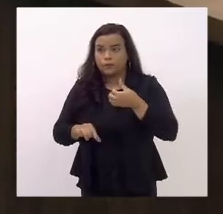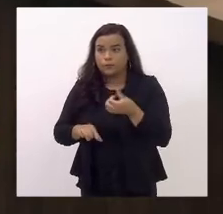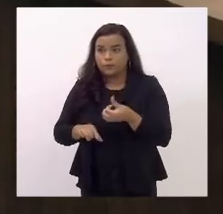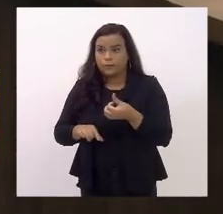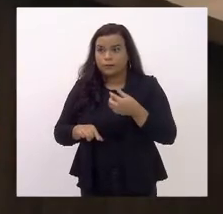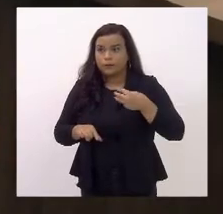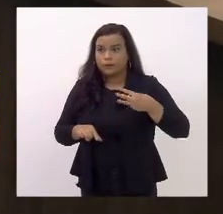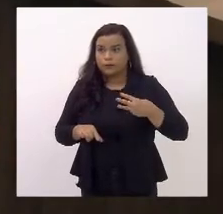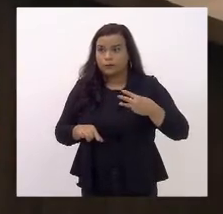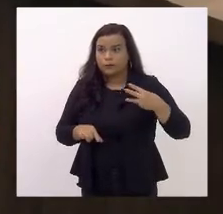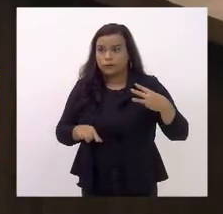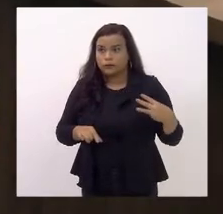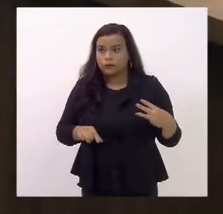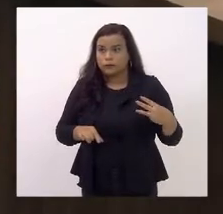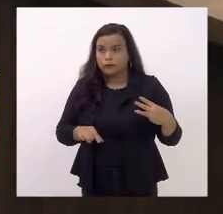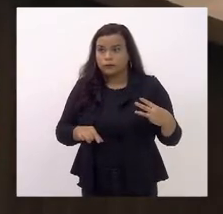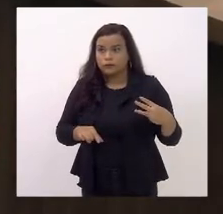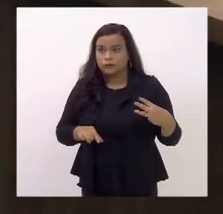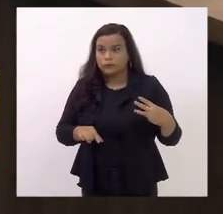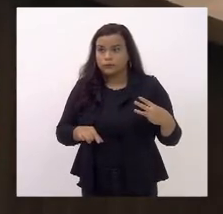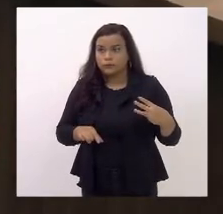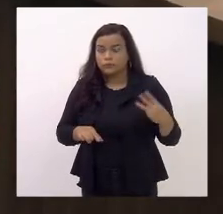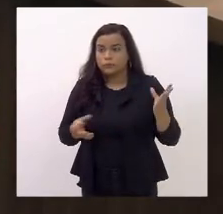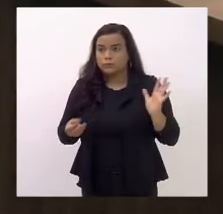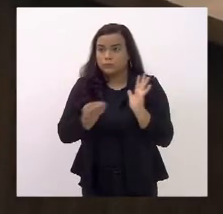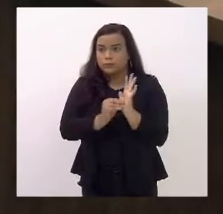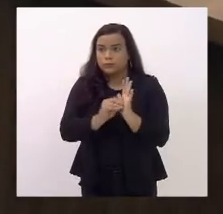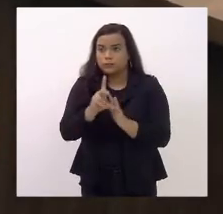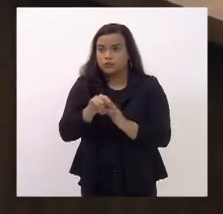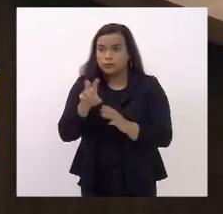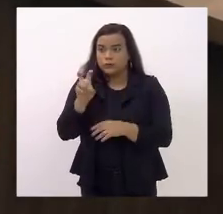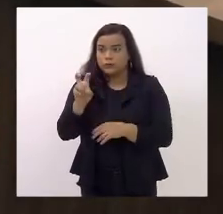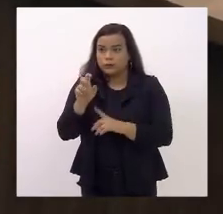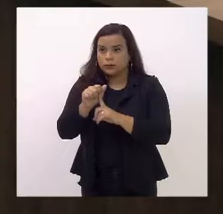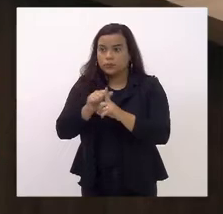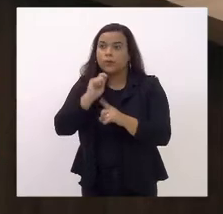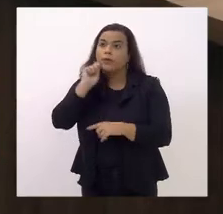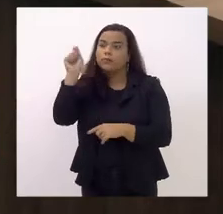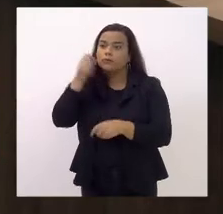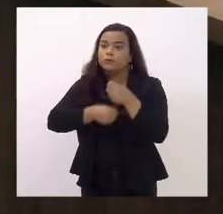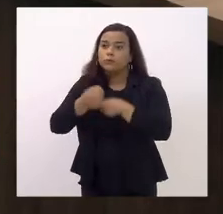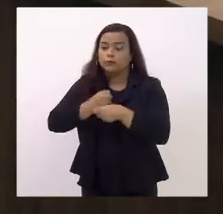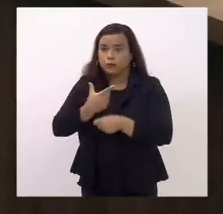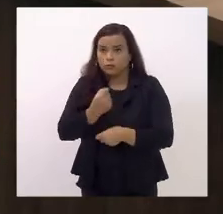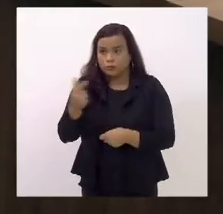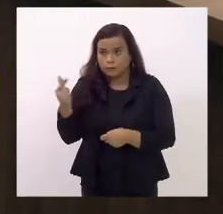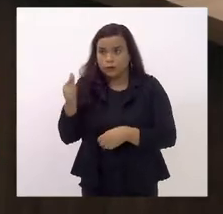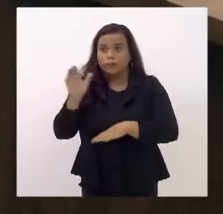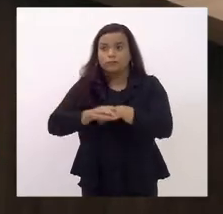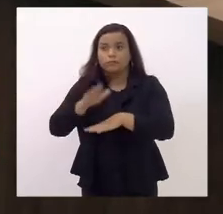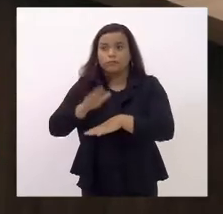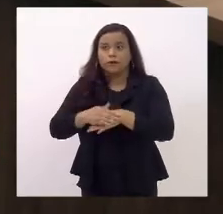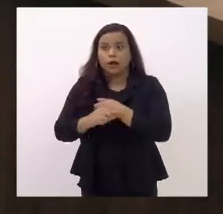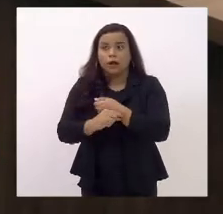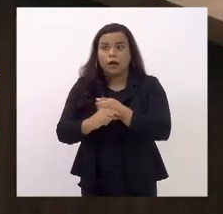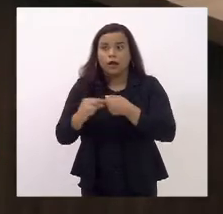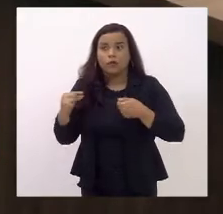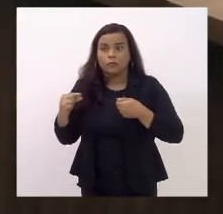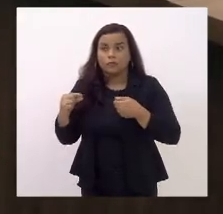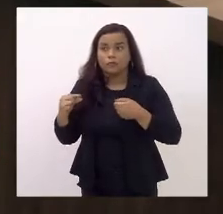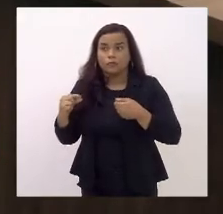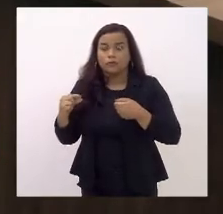9633, promulgada em 5 de abril de 22, foi de autoria